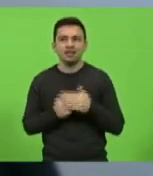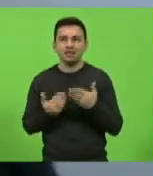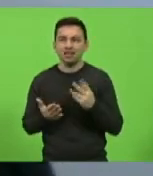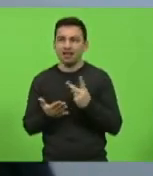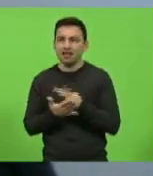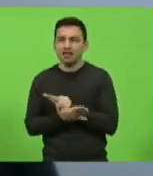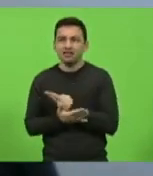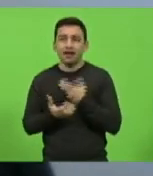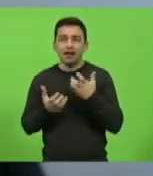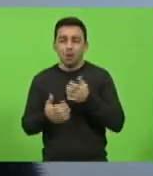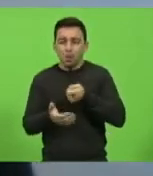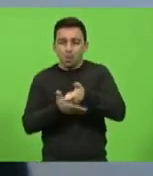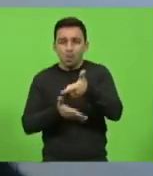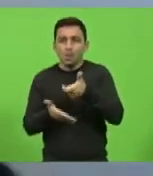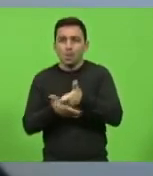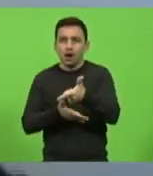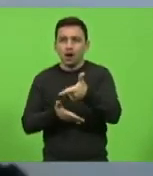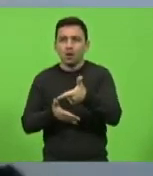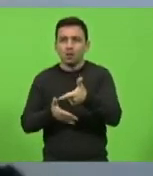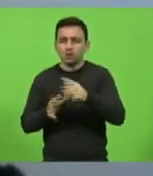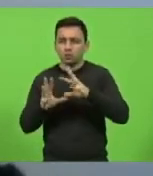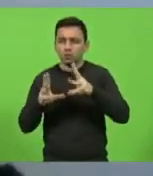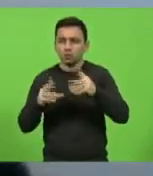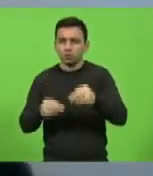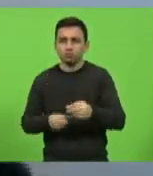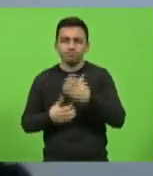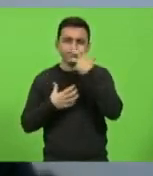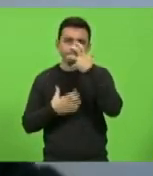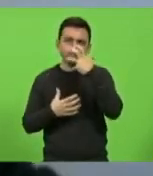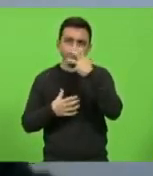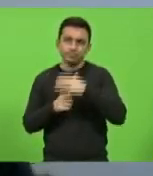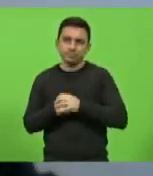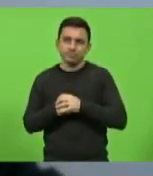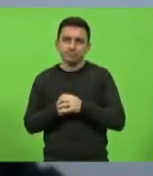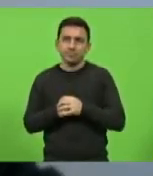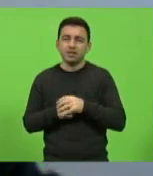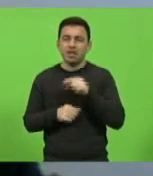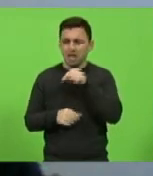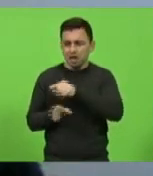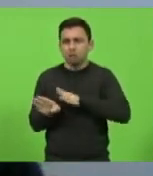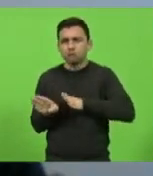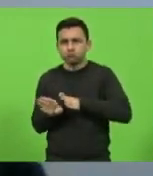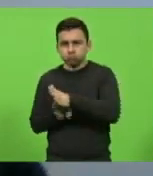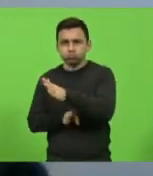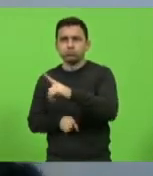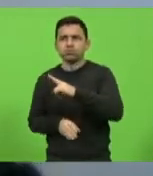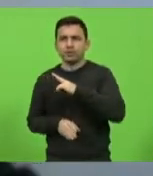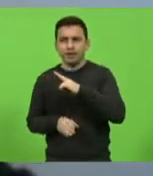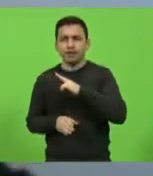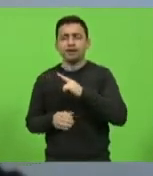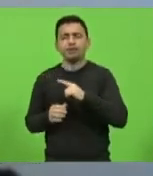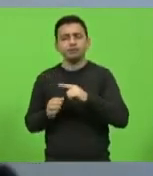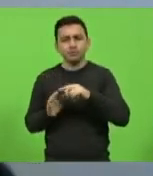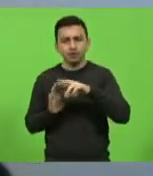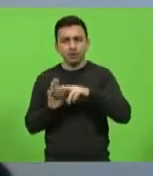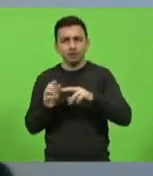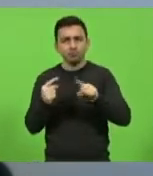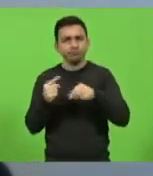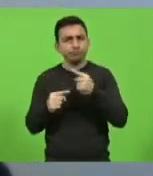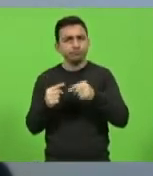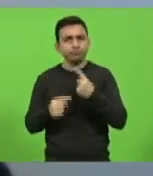pretensão de adquirir os respiradores fantasmas, quando foi fortemente advertido quanto às irregularidades da